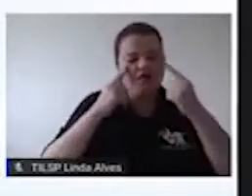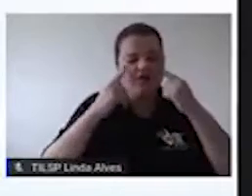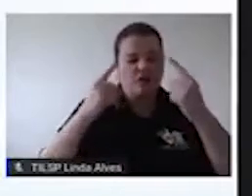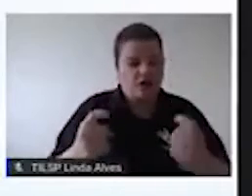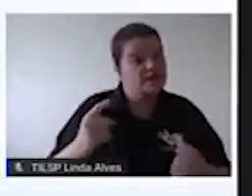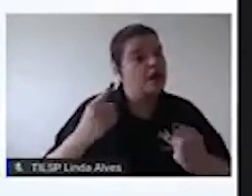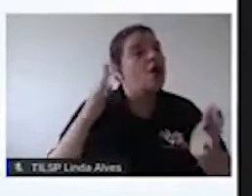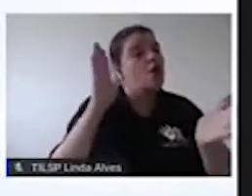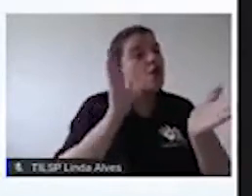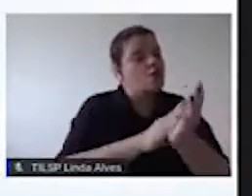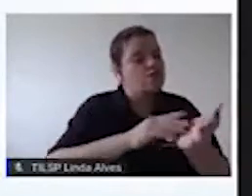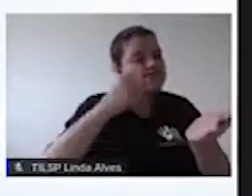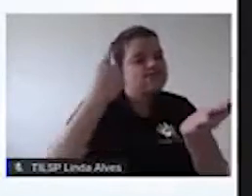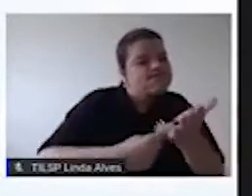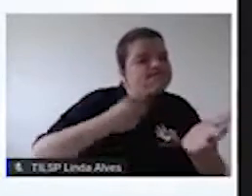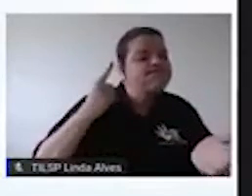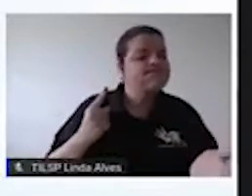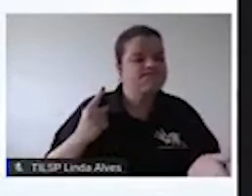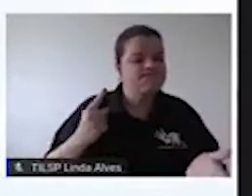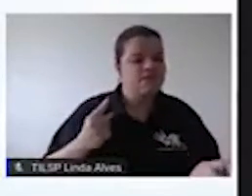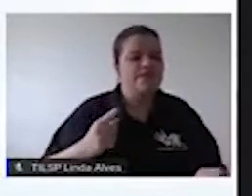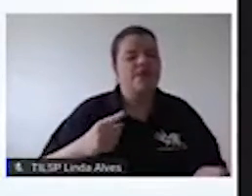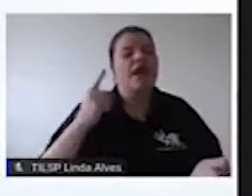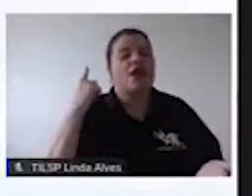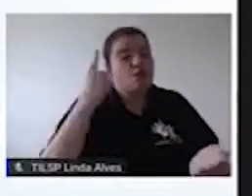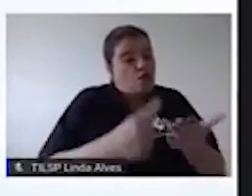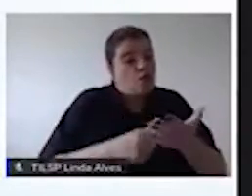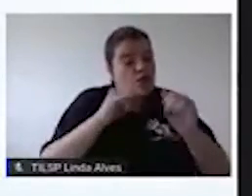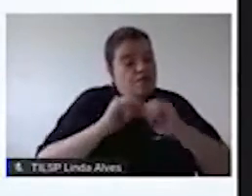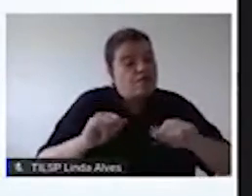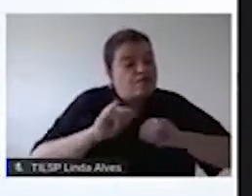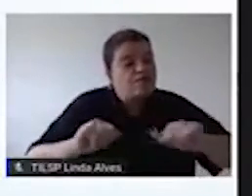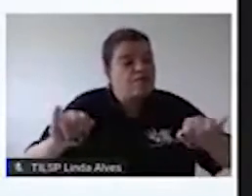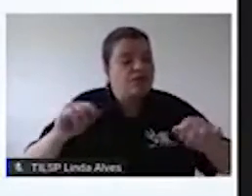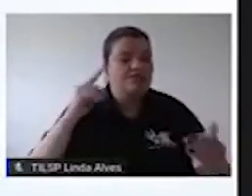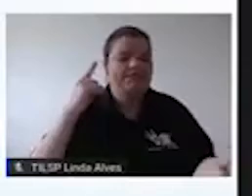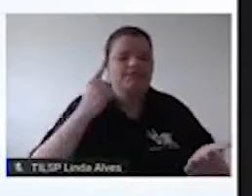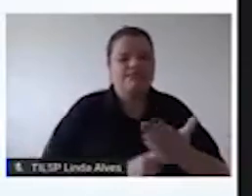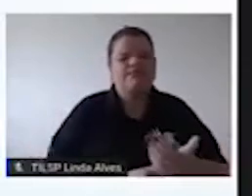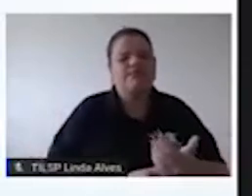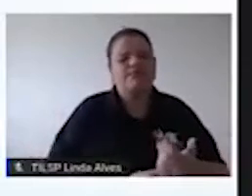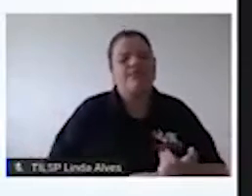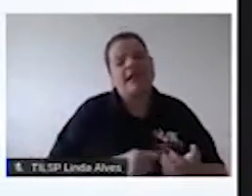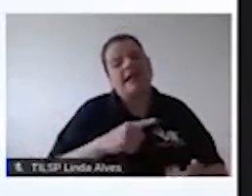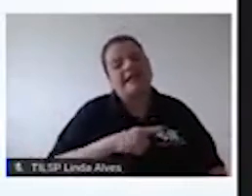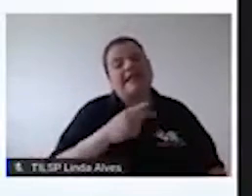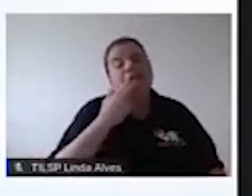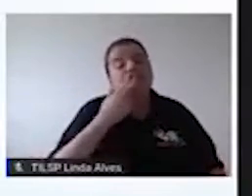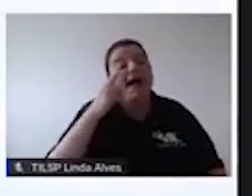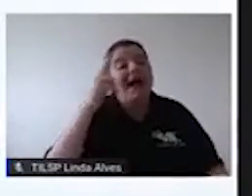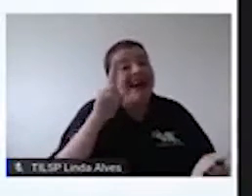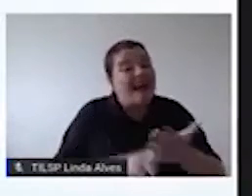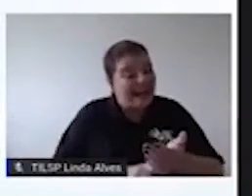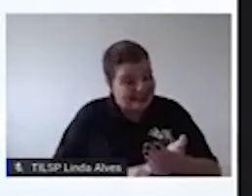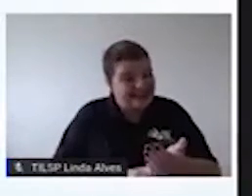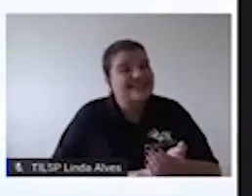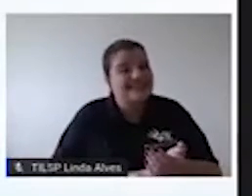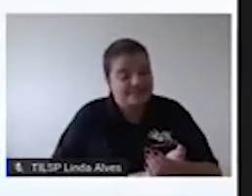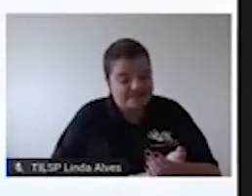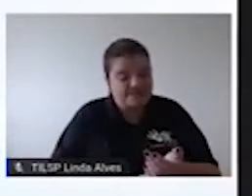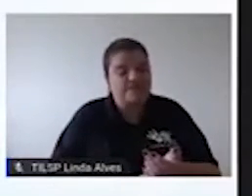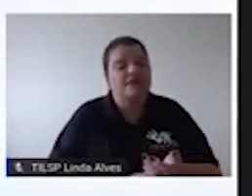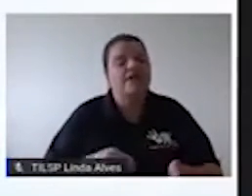E essa campanha do Comprometa-se, ela tem uma carta compromisso, né, que